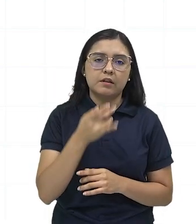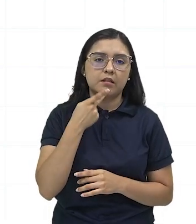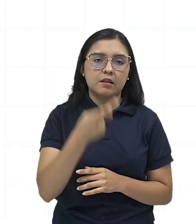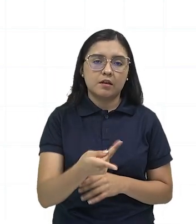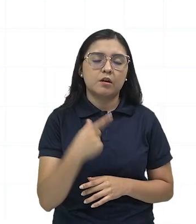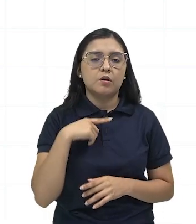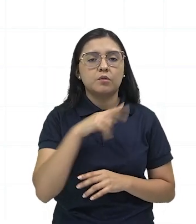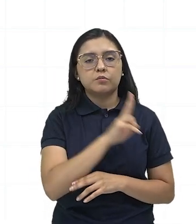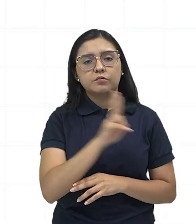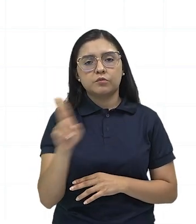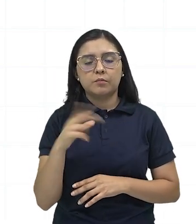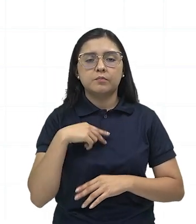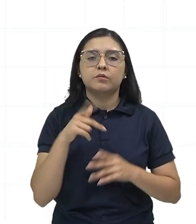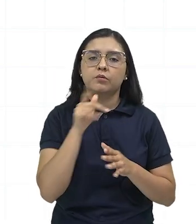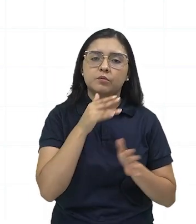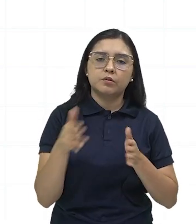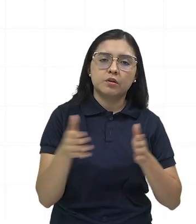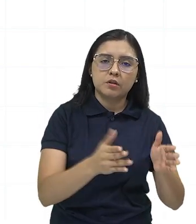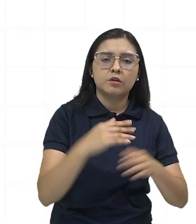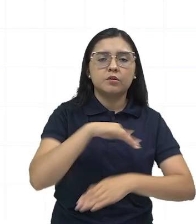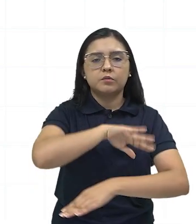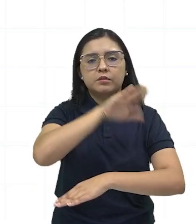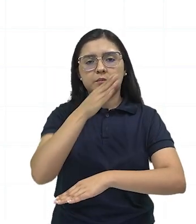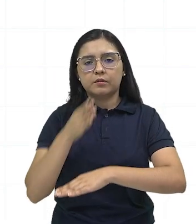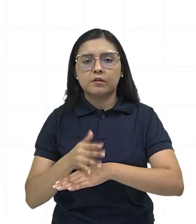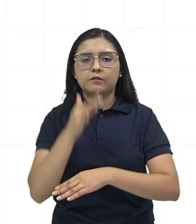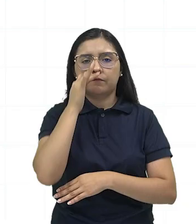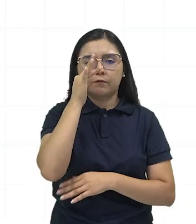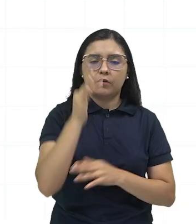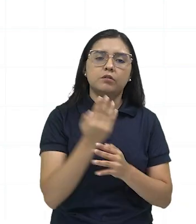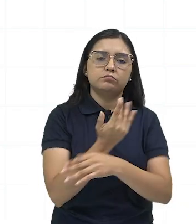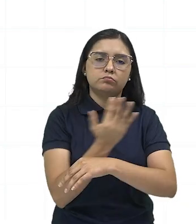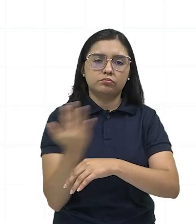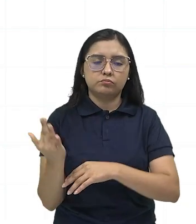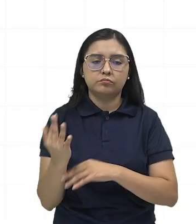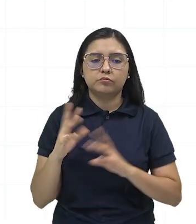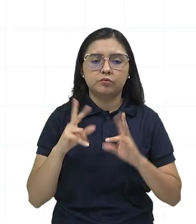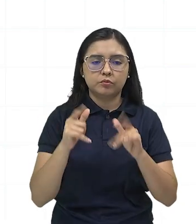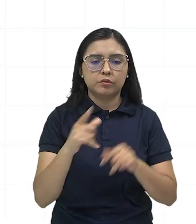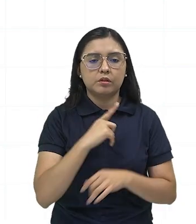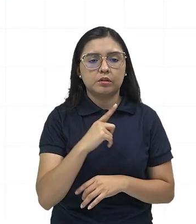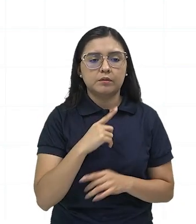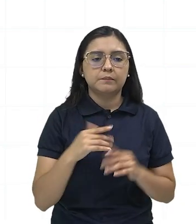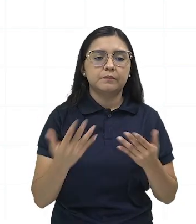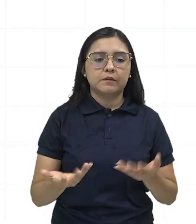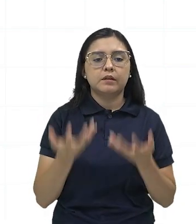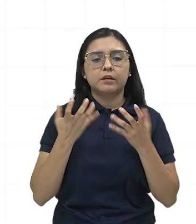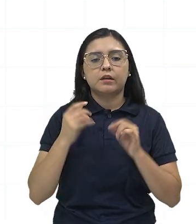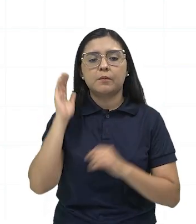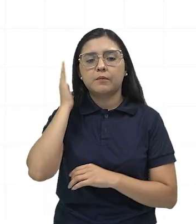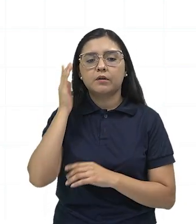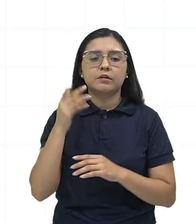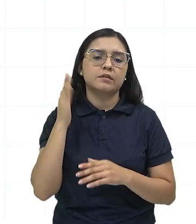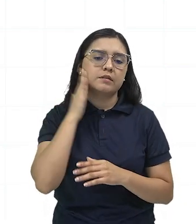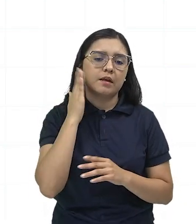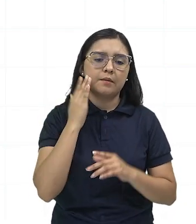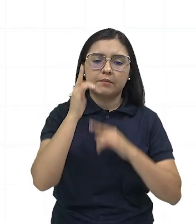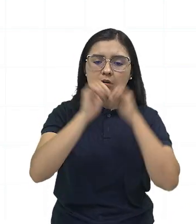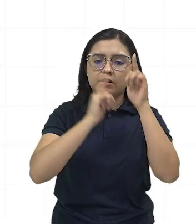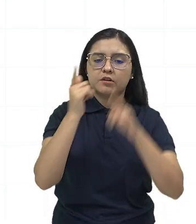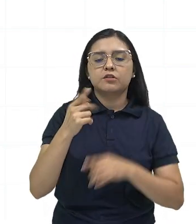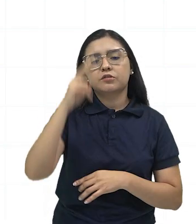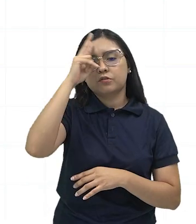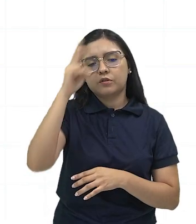rios, das montanhas, das flores, de tudo o que aparecer. O menino quer um burrinho que saiba inventar